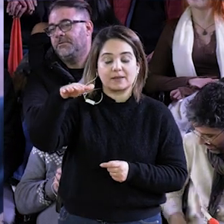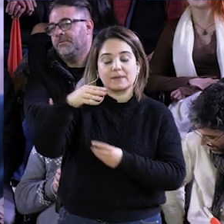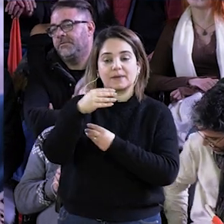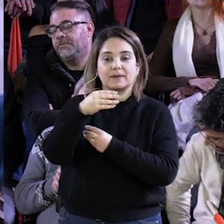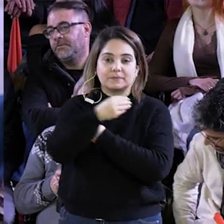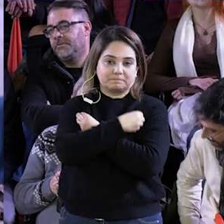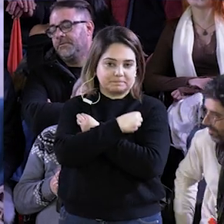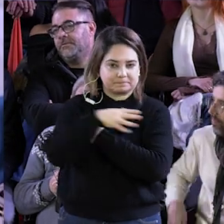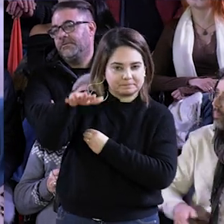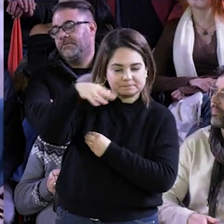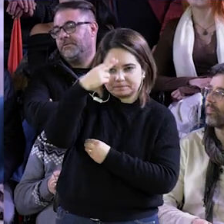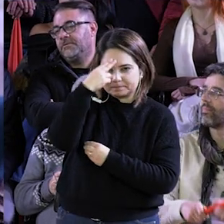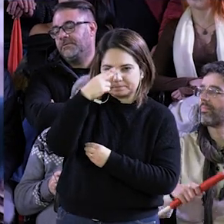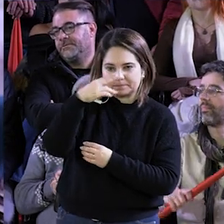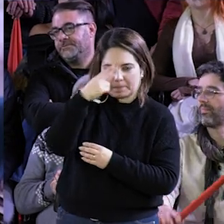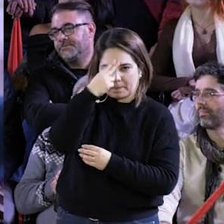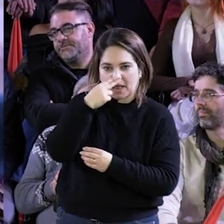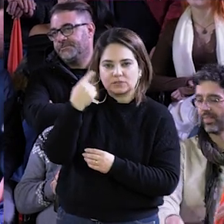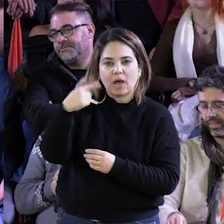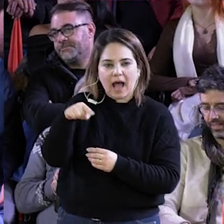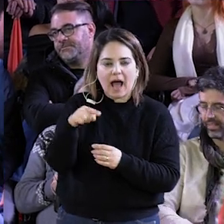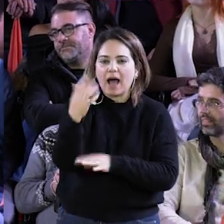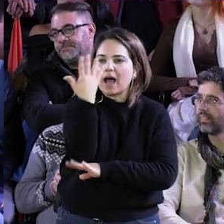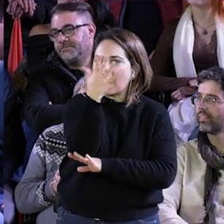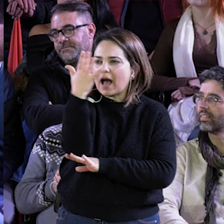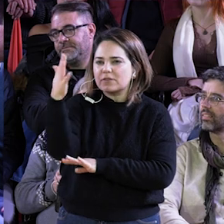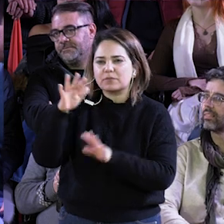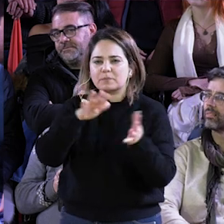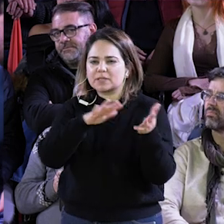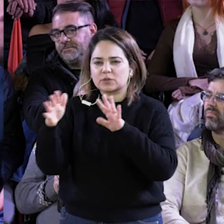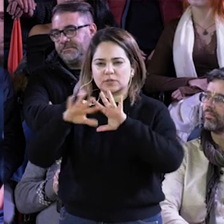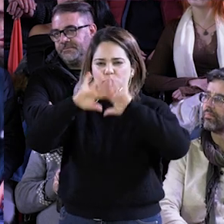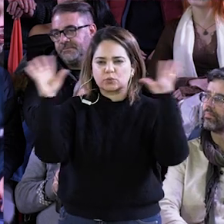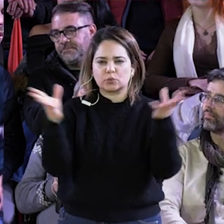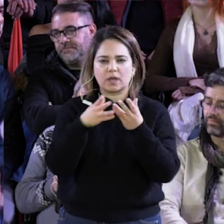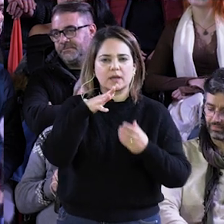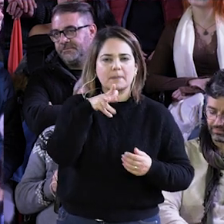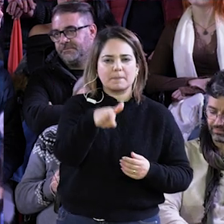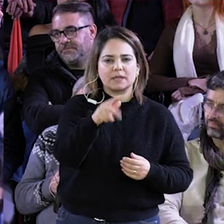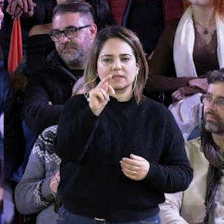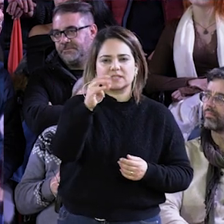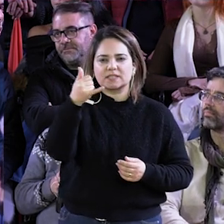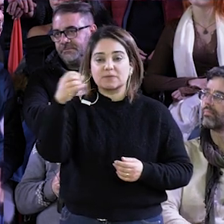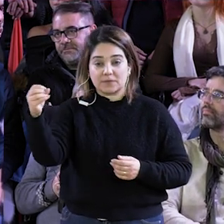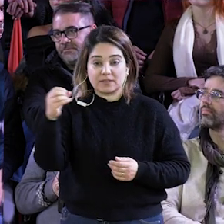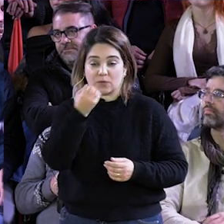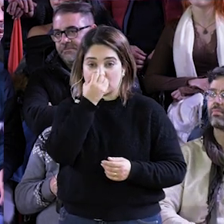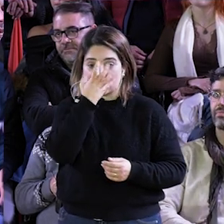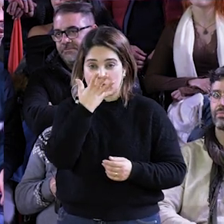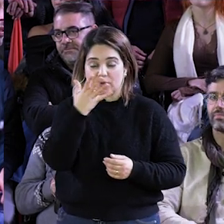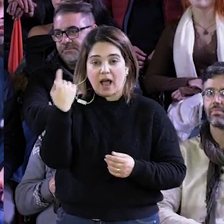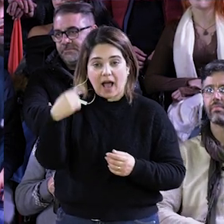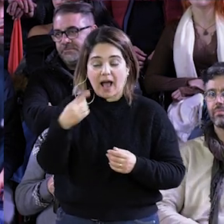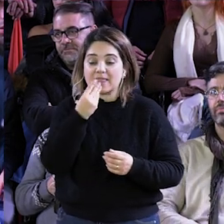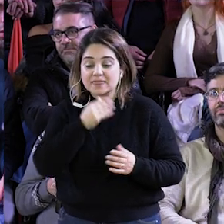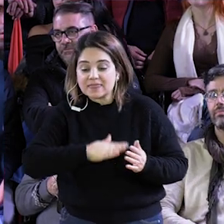Arca d'Água, em quase todas as ruas do Porto, há uma magnólia. São 1.320 magnólias que encontraram no Porto solo